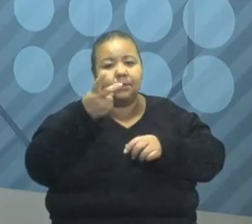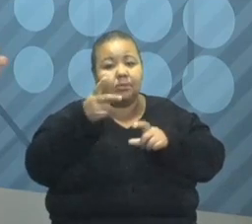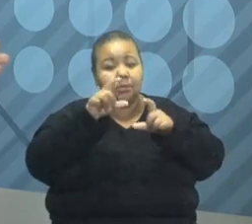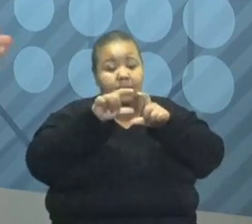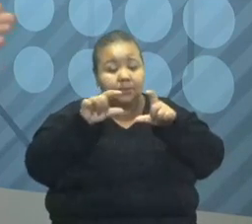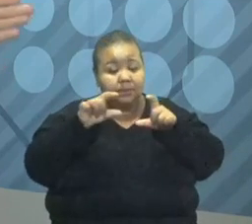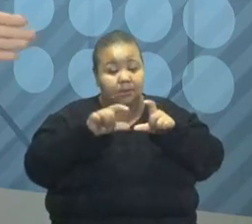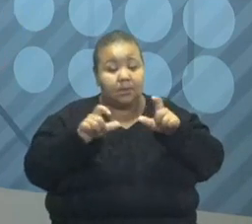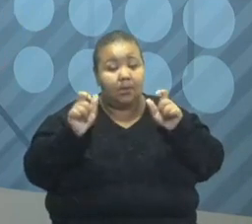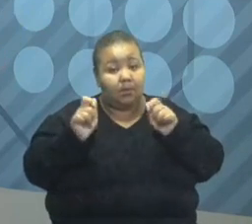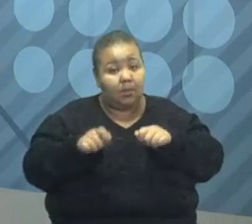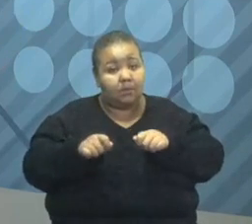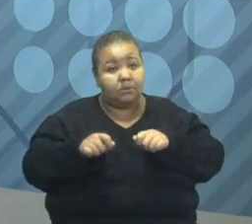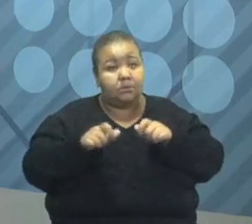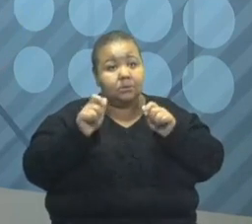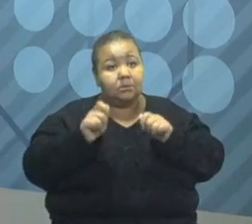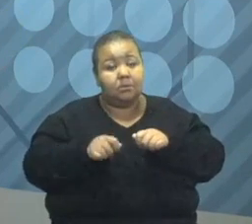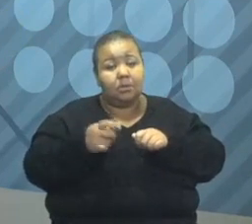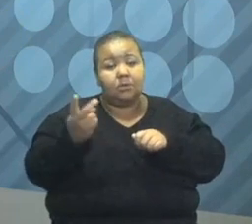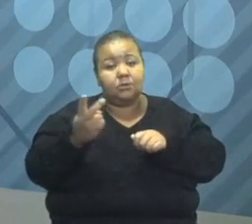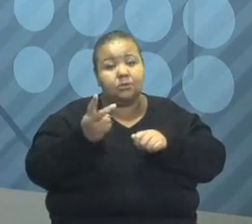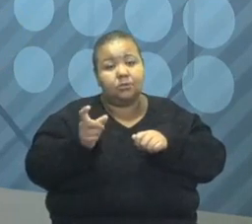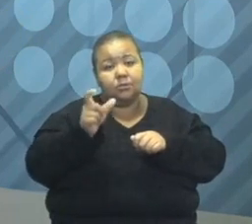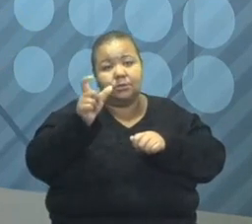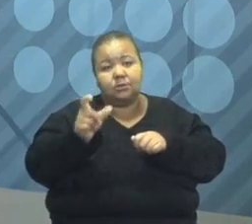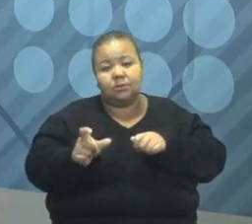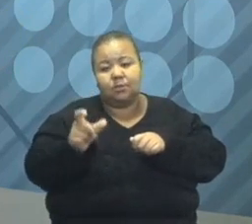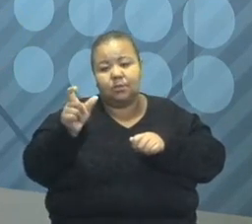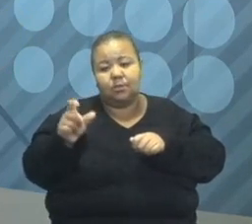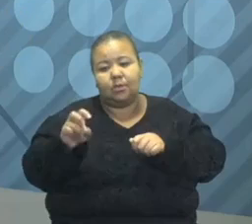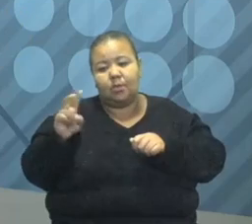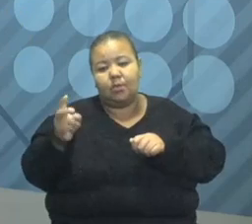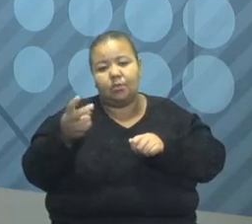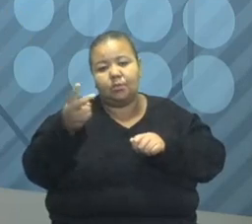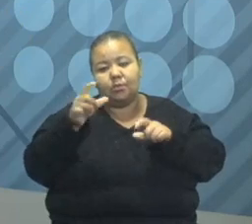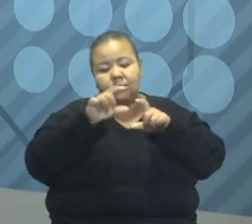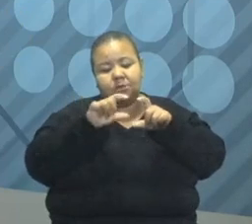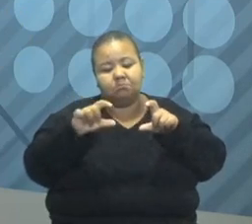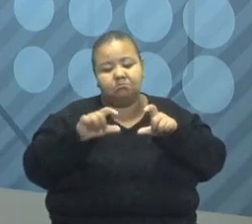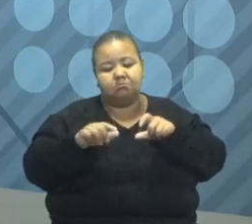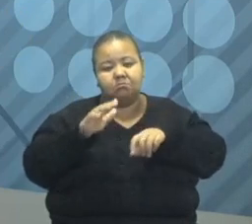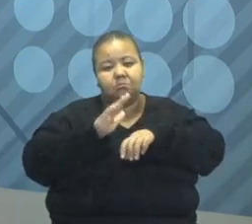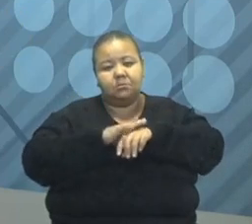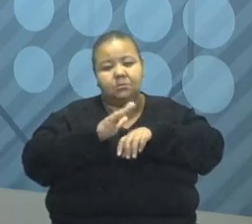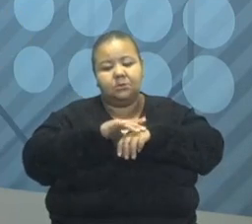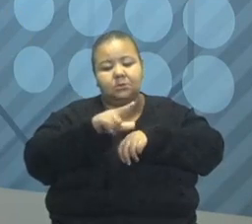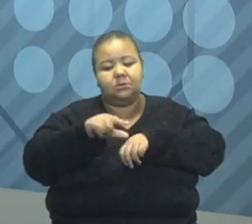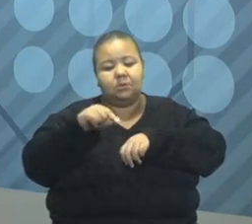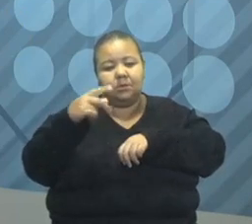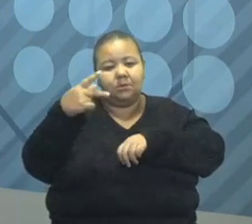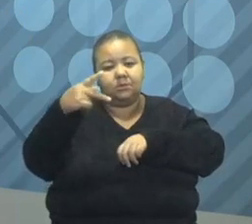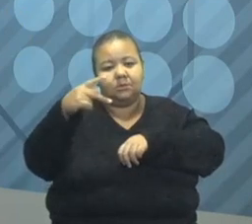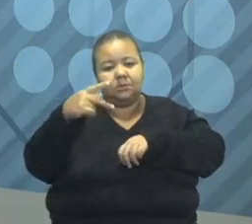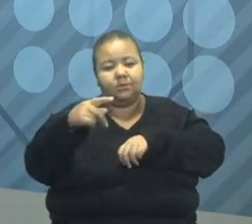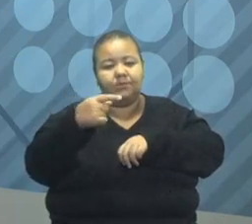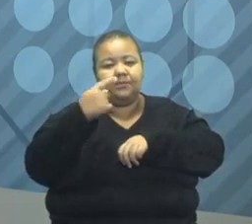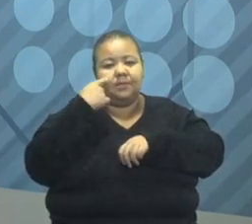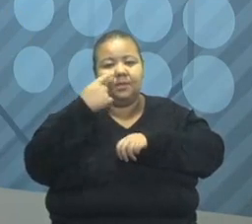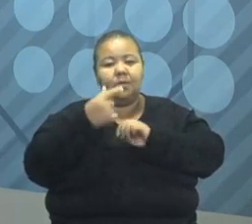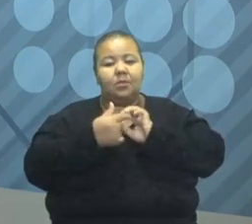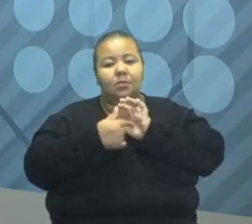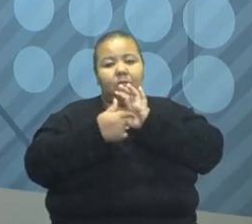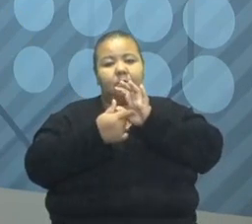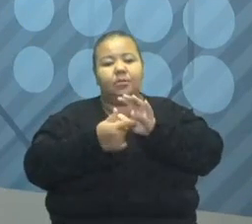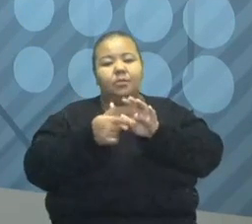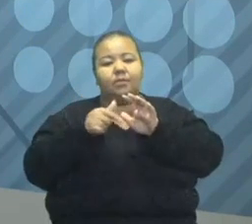escolher. Se você quer ampliar com duas colunas ou ampliar com duas linhas. É uma opção sua. No caso aqui eu trouxe com duas,